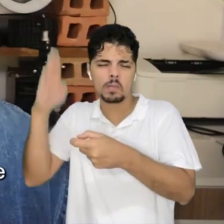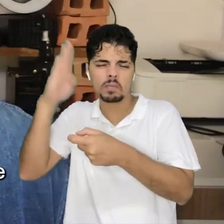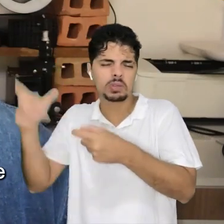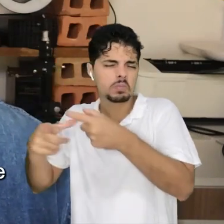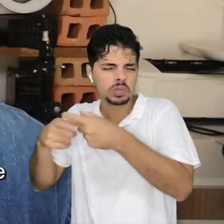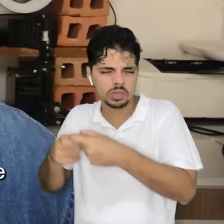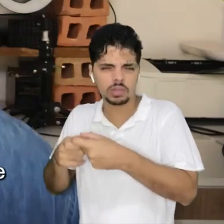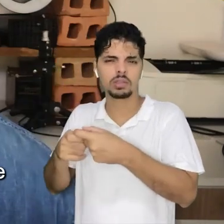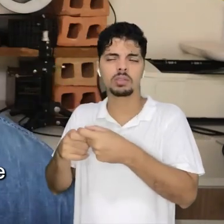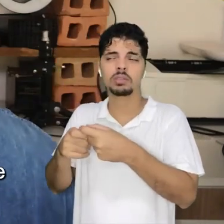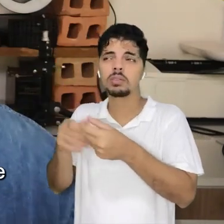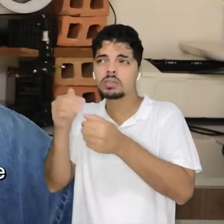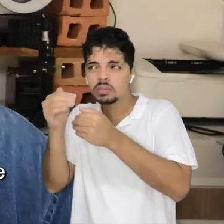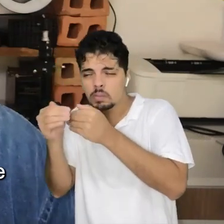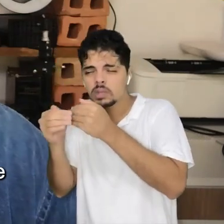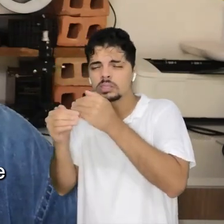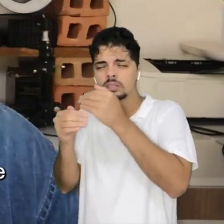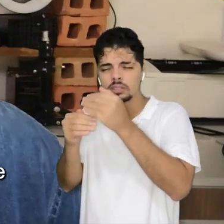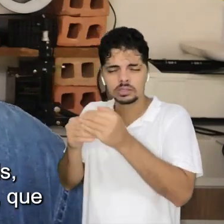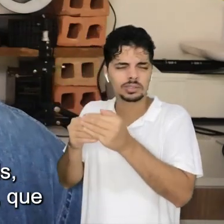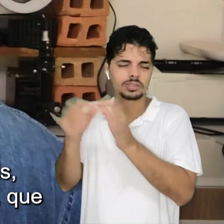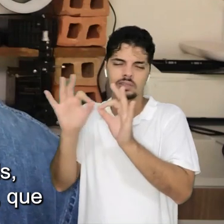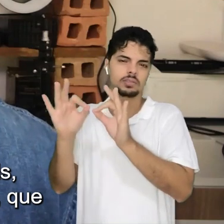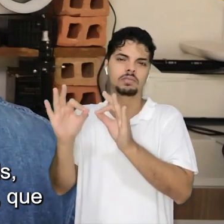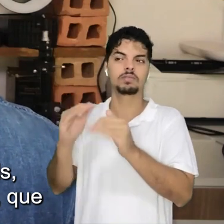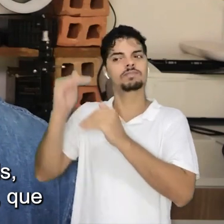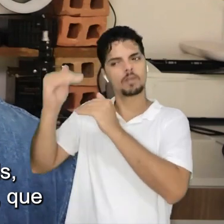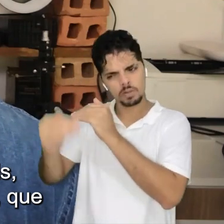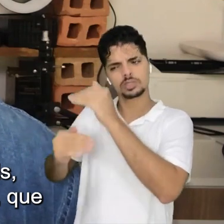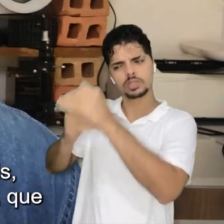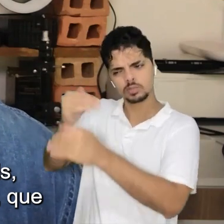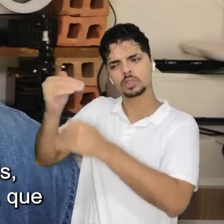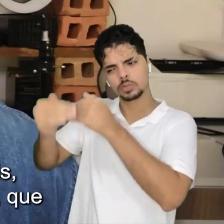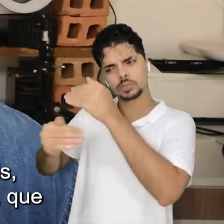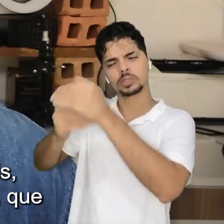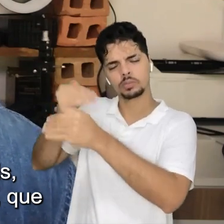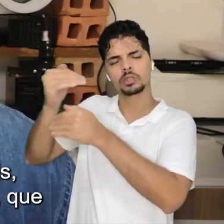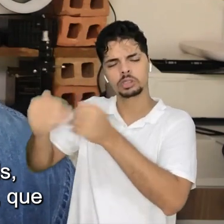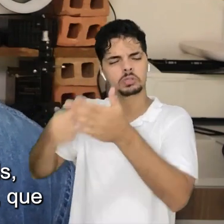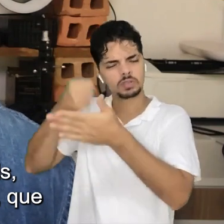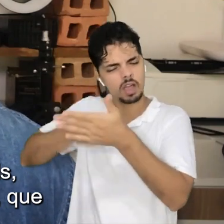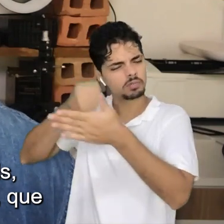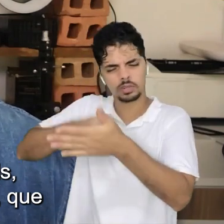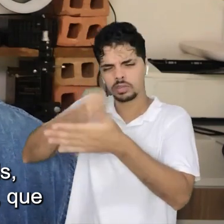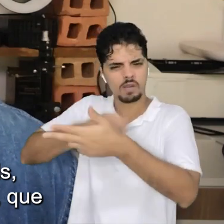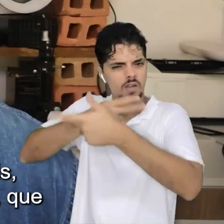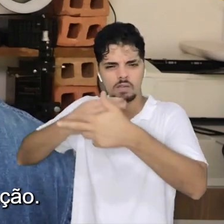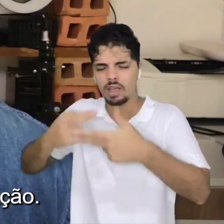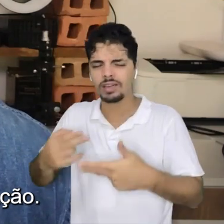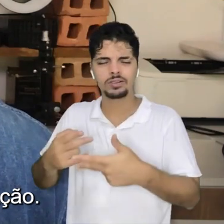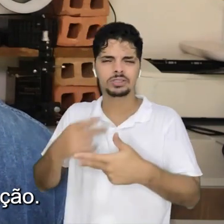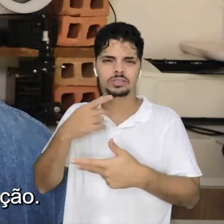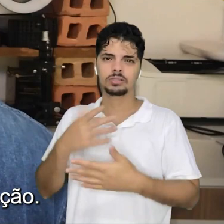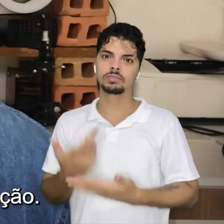1822 é territorialmente diferente do Brasil atual há uma série de disputas territoriais para além da corte no Rio de Janeiro que